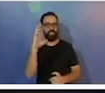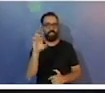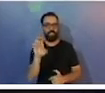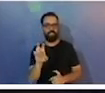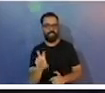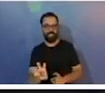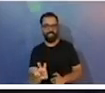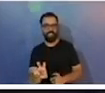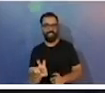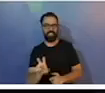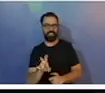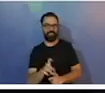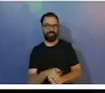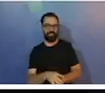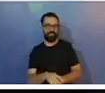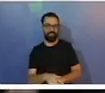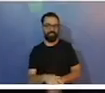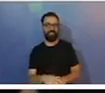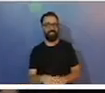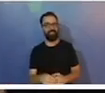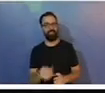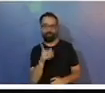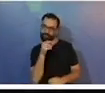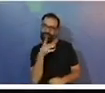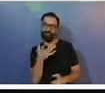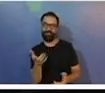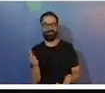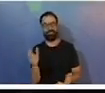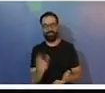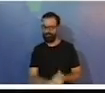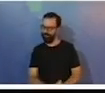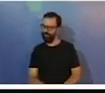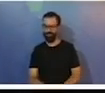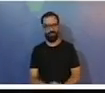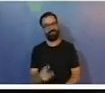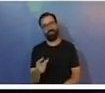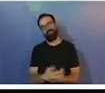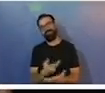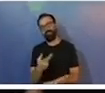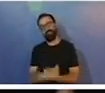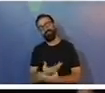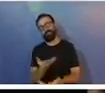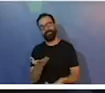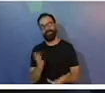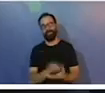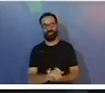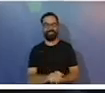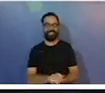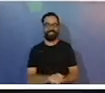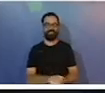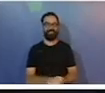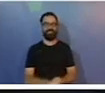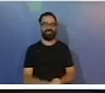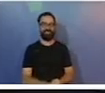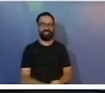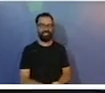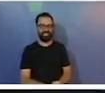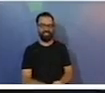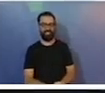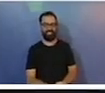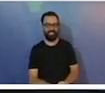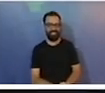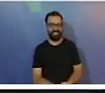o 5. Ela caiu na água. Não acertou nada que era meu. Mas vou te dar de